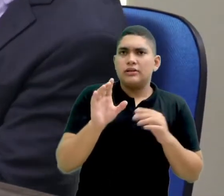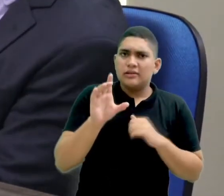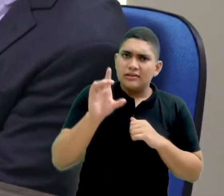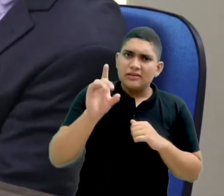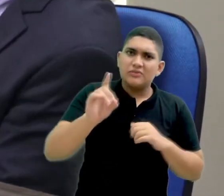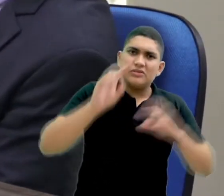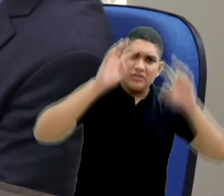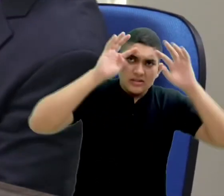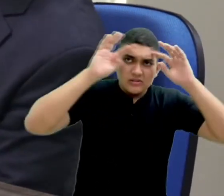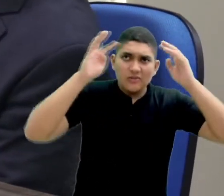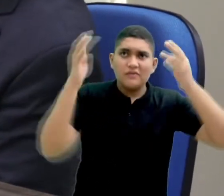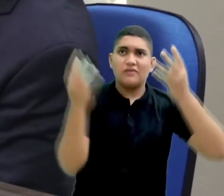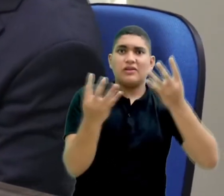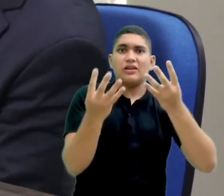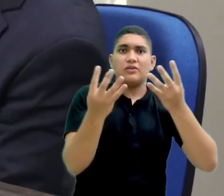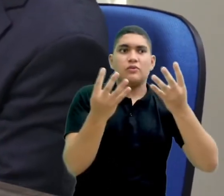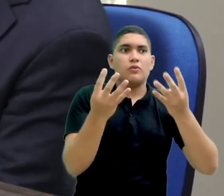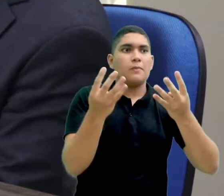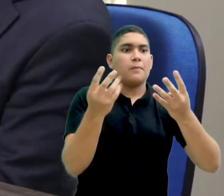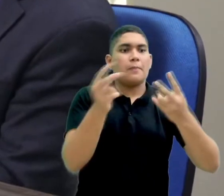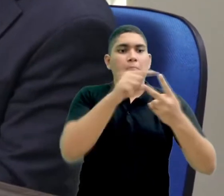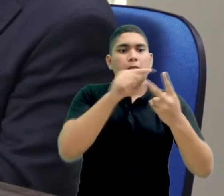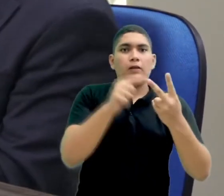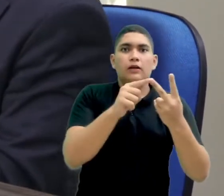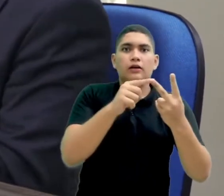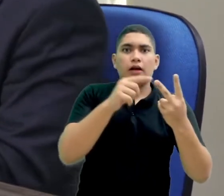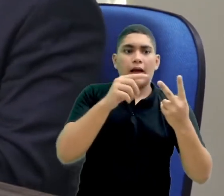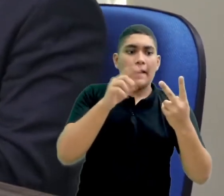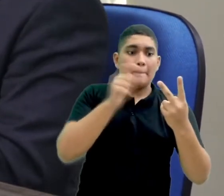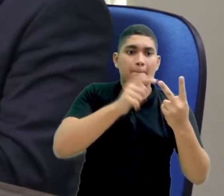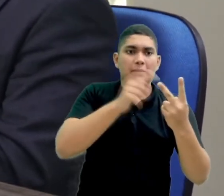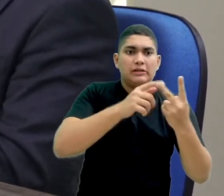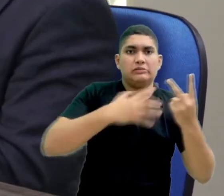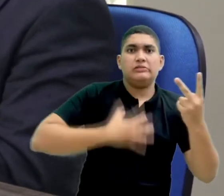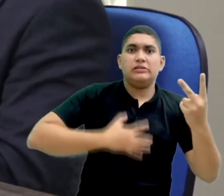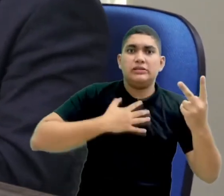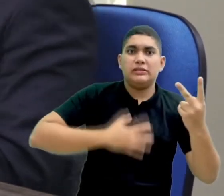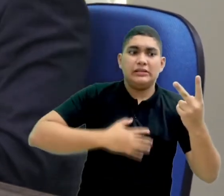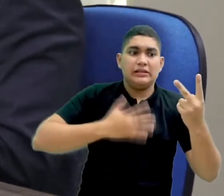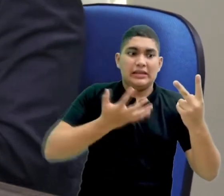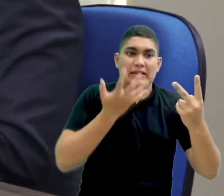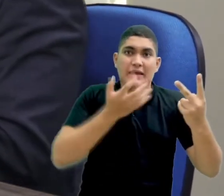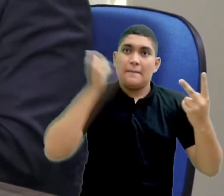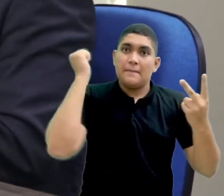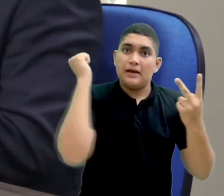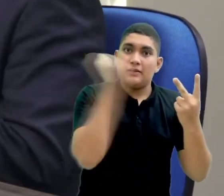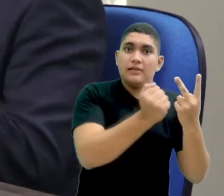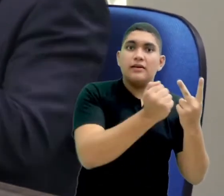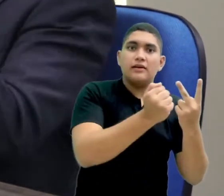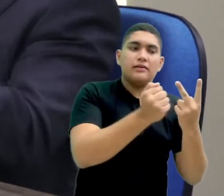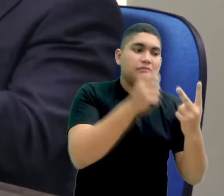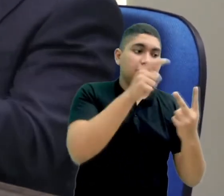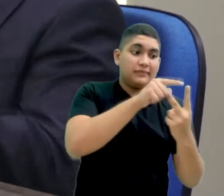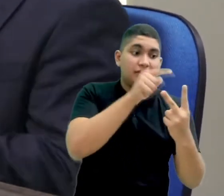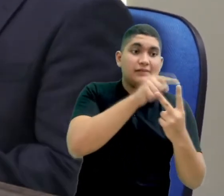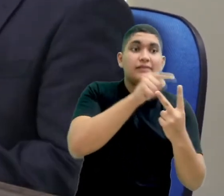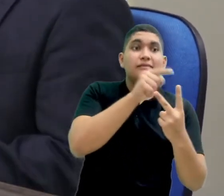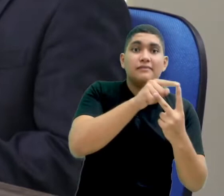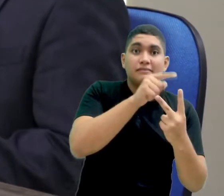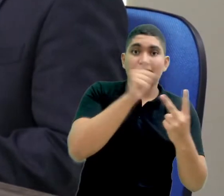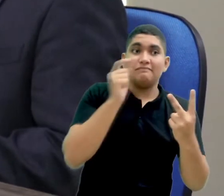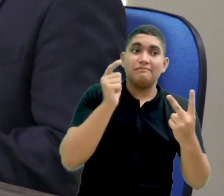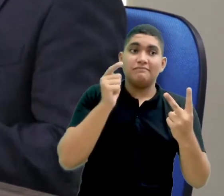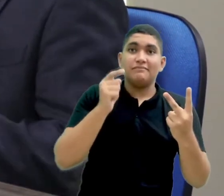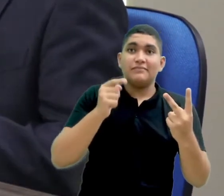situação entre aquele que foi ofendido, que está irado e com desejo de matar, e também aquele que